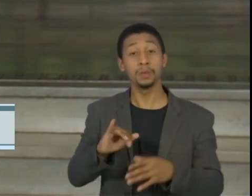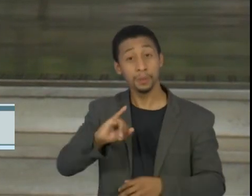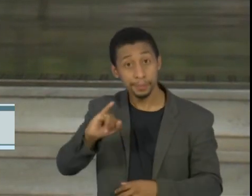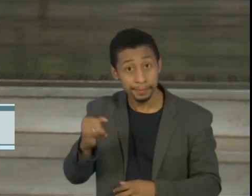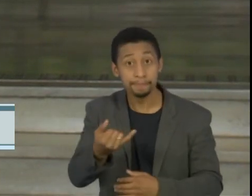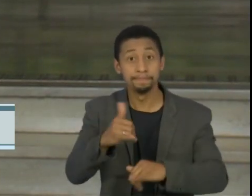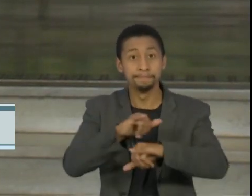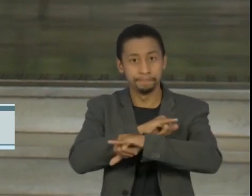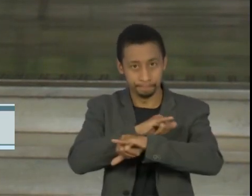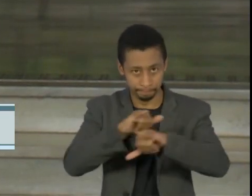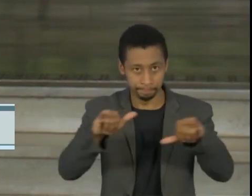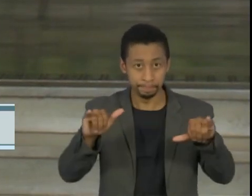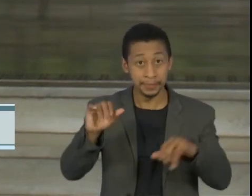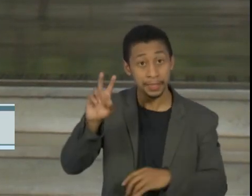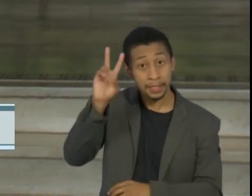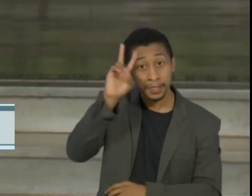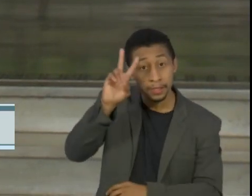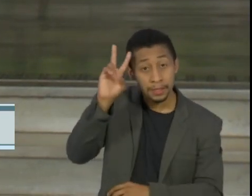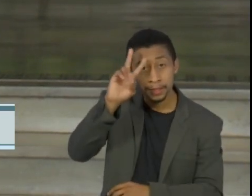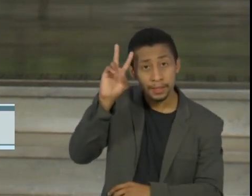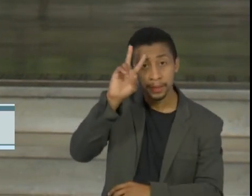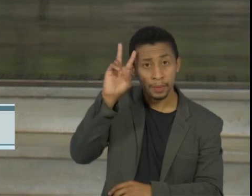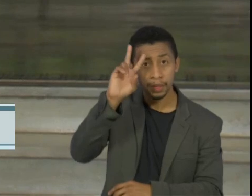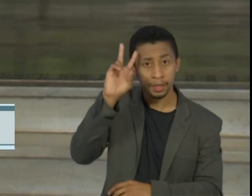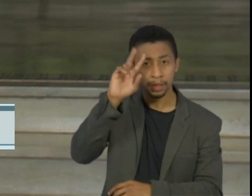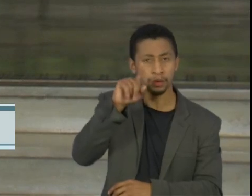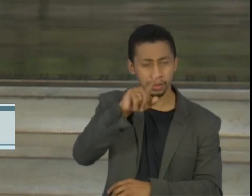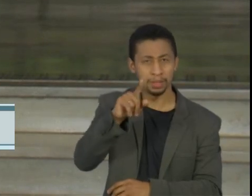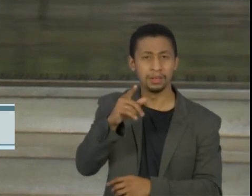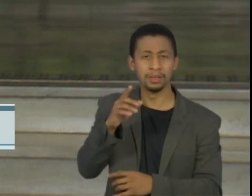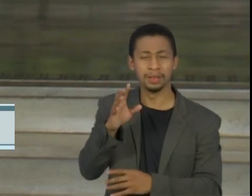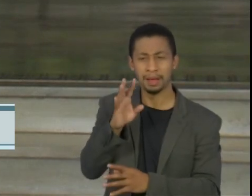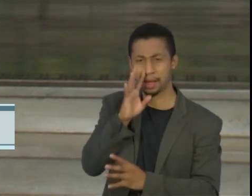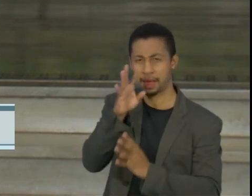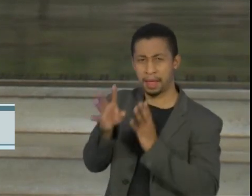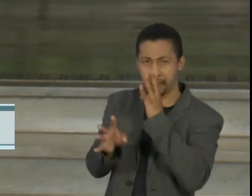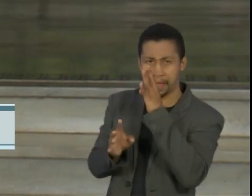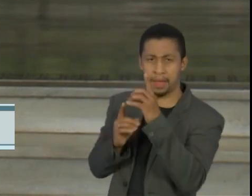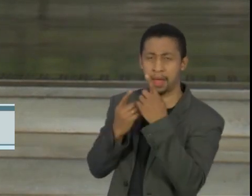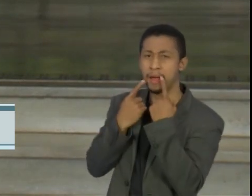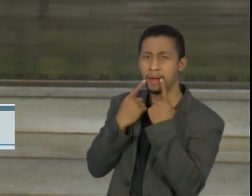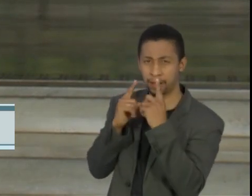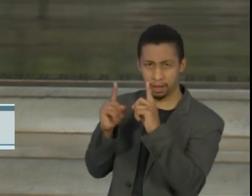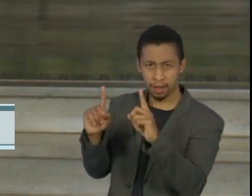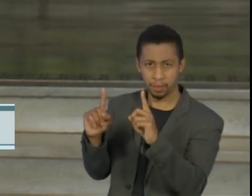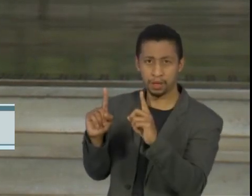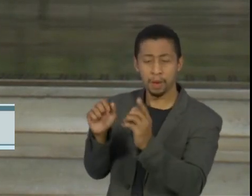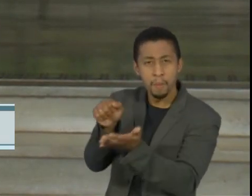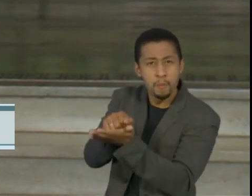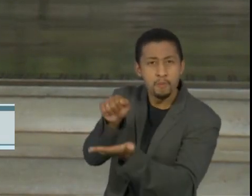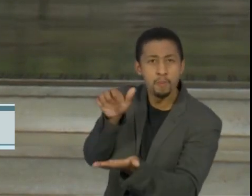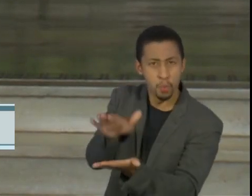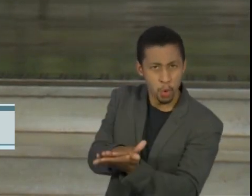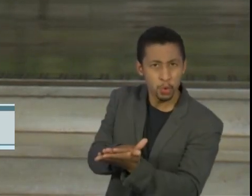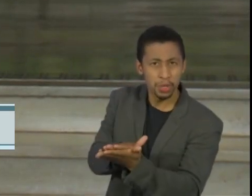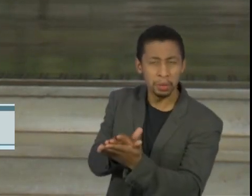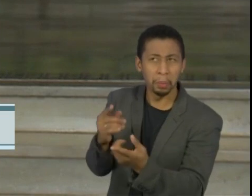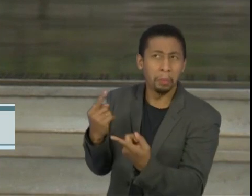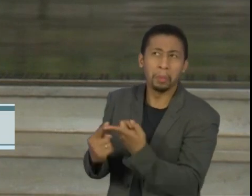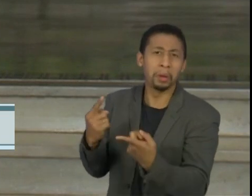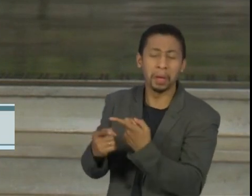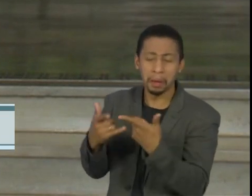para lembrar aos que eventualmente criticam a multa para o uso da máscara. O objetivo